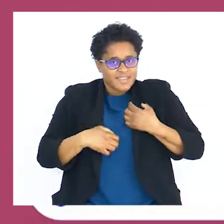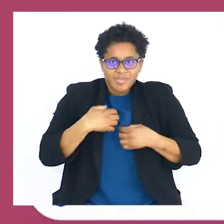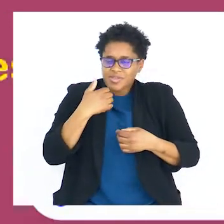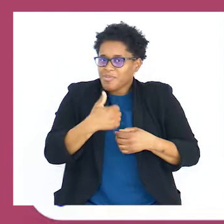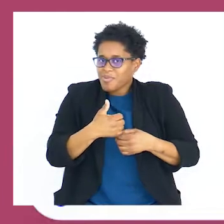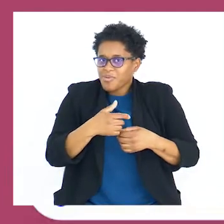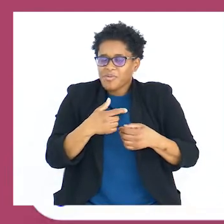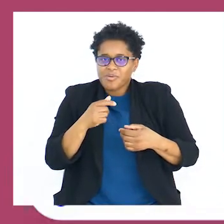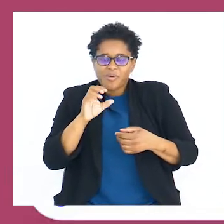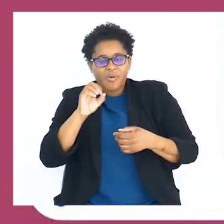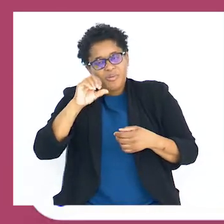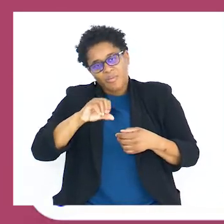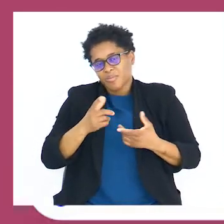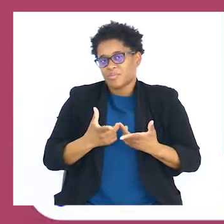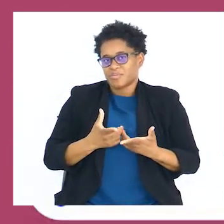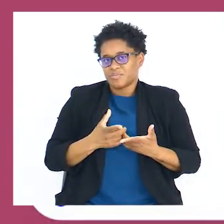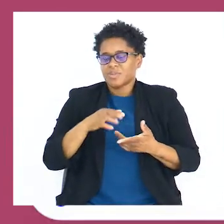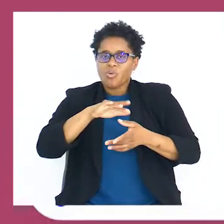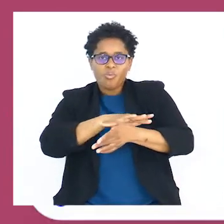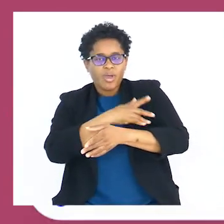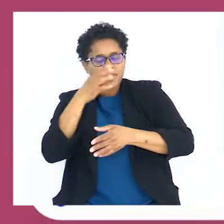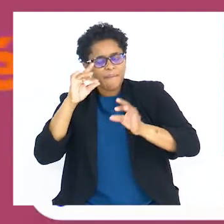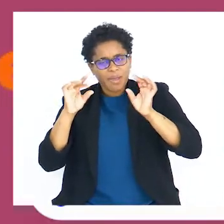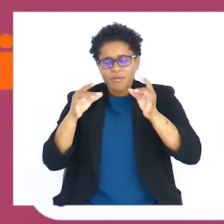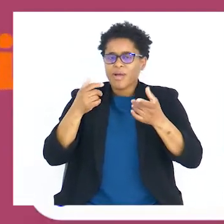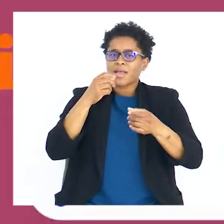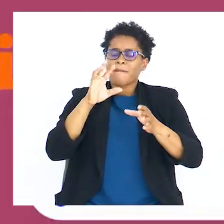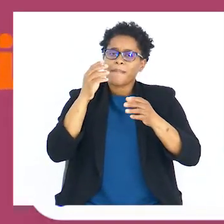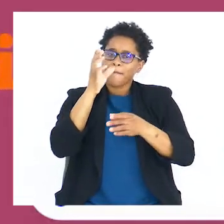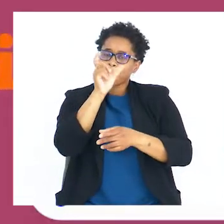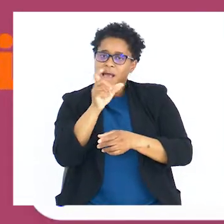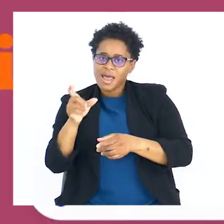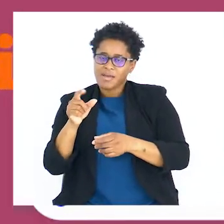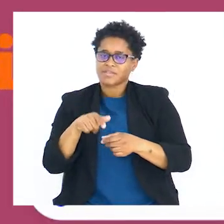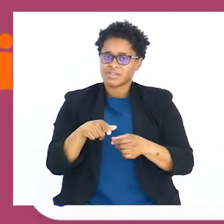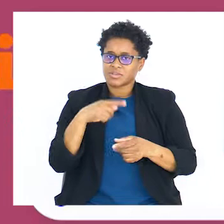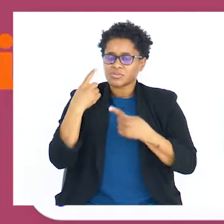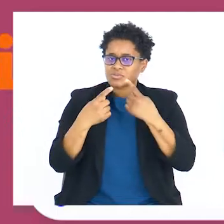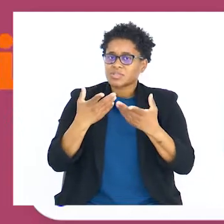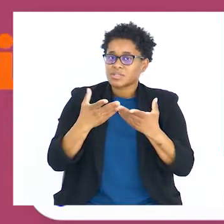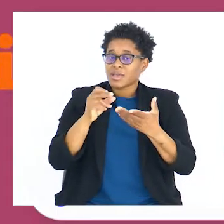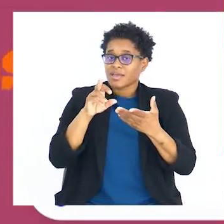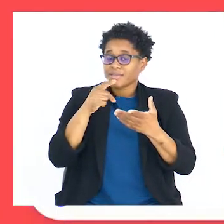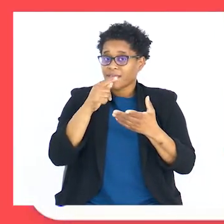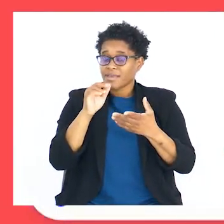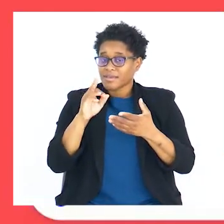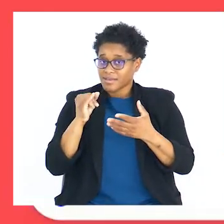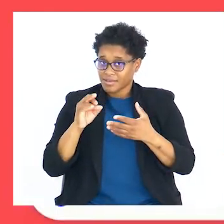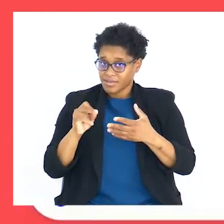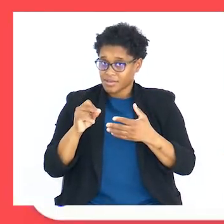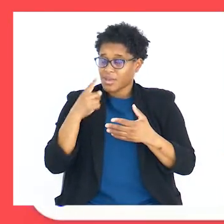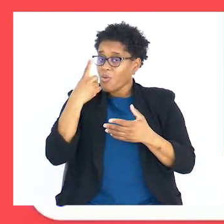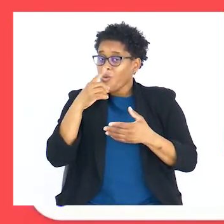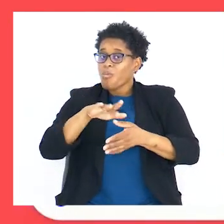ou menos bons. O poeta brinca com as palavras e esconde nelas alguns mistérios. Em